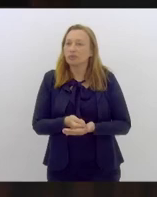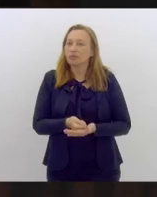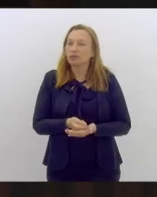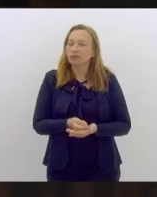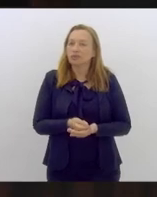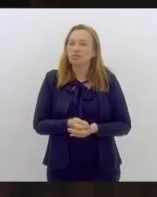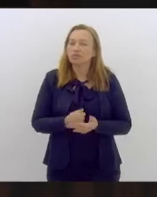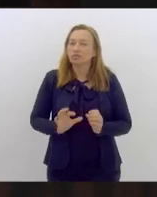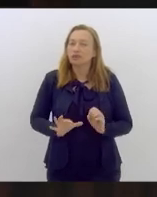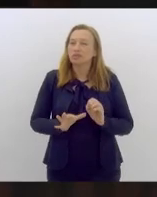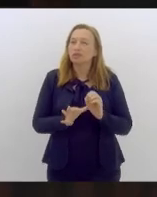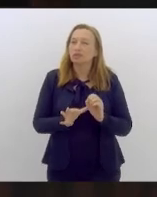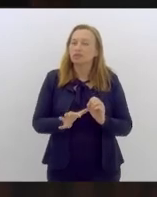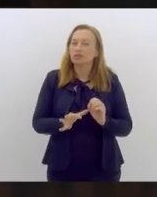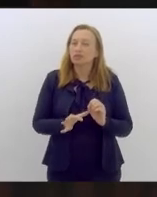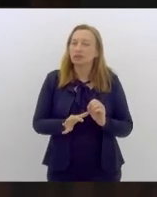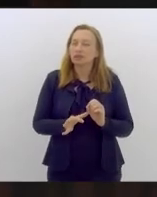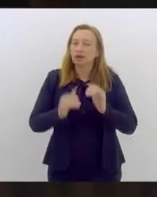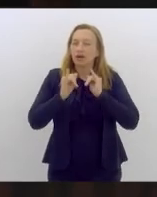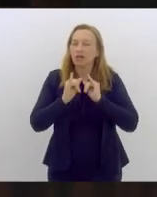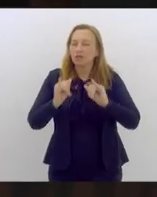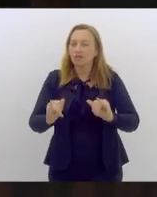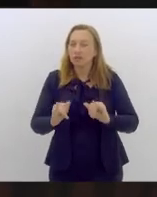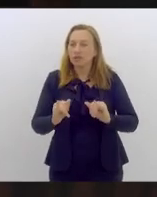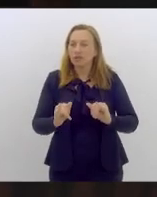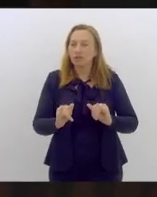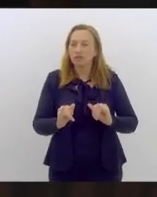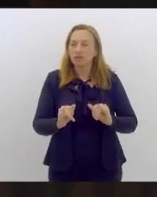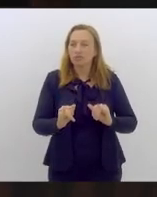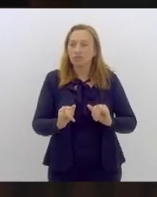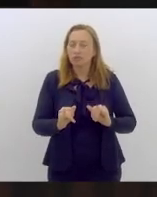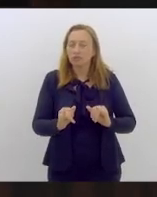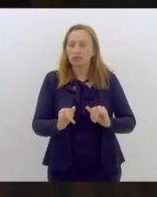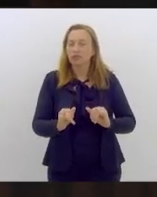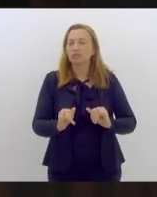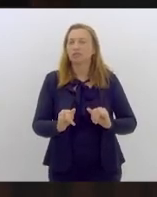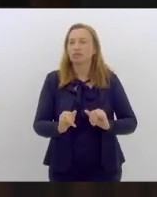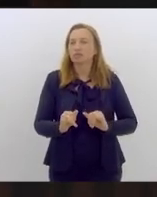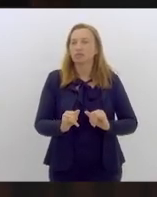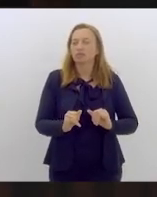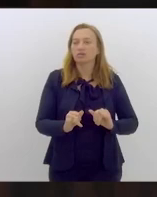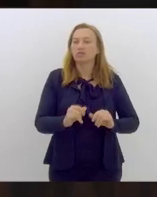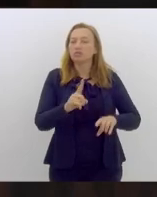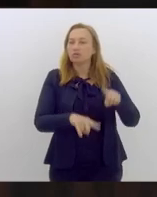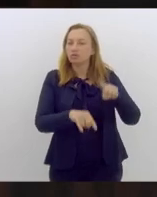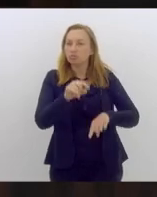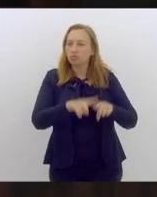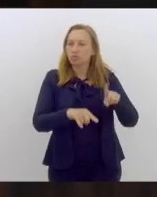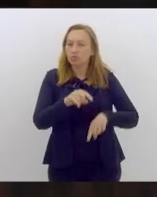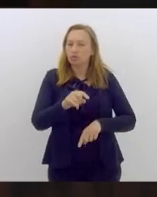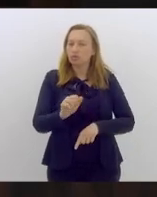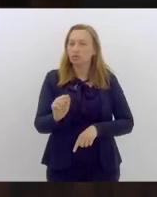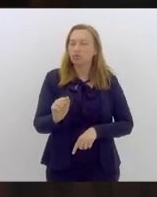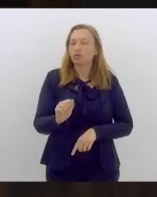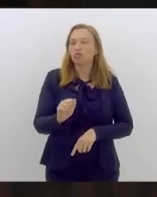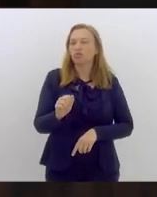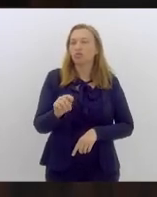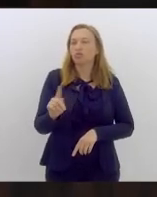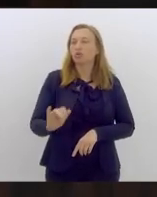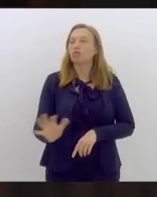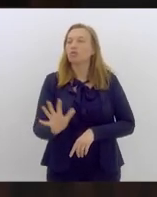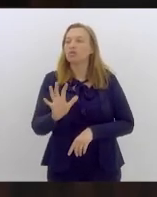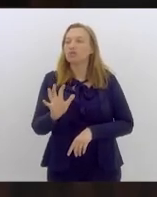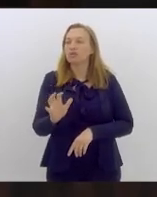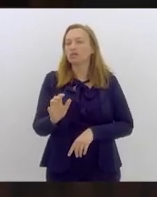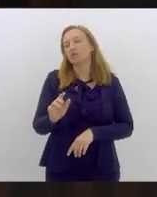de afixação de aviso a respeito da condição dos produtos em promoção por conta de